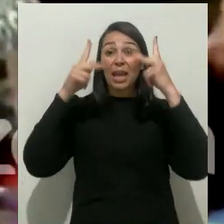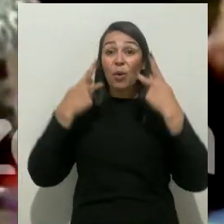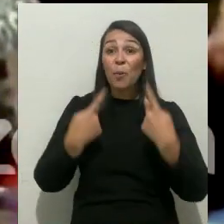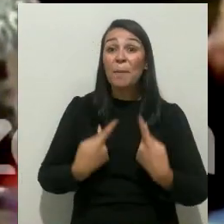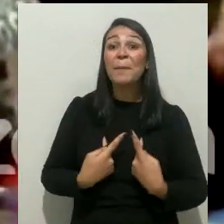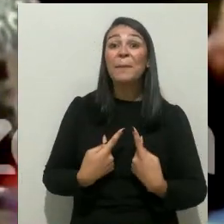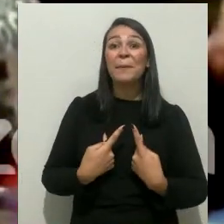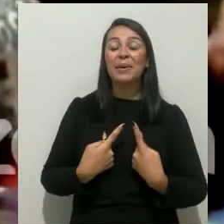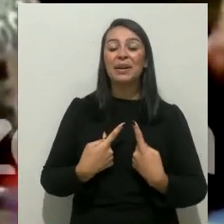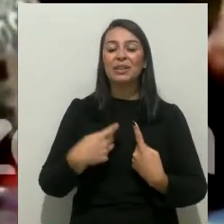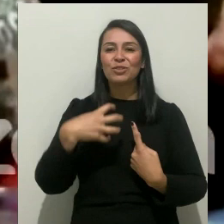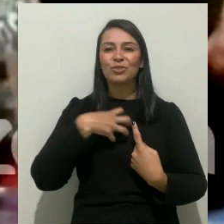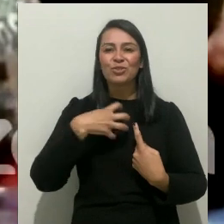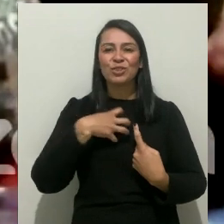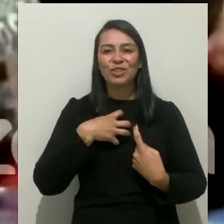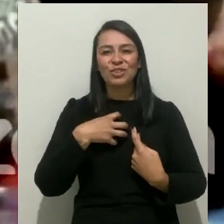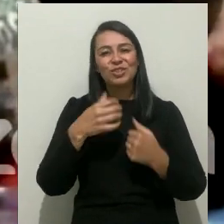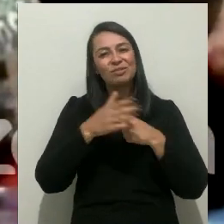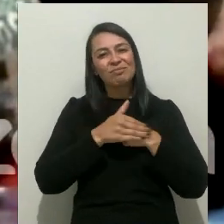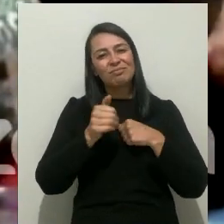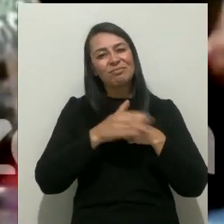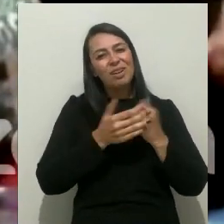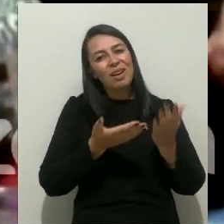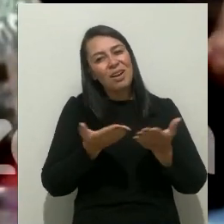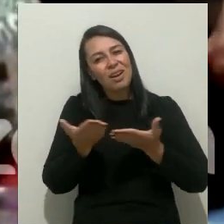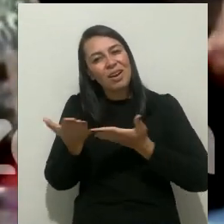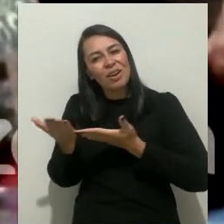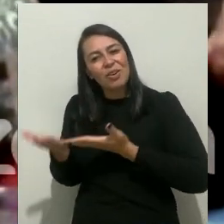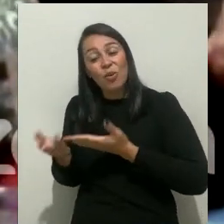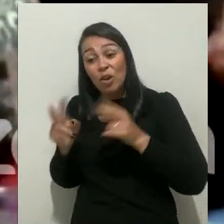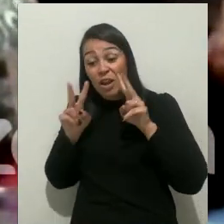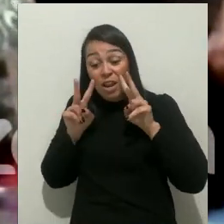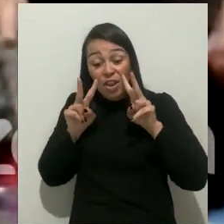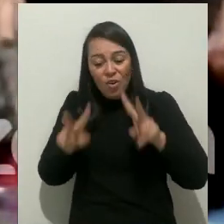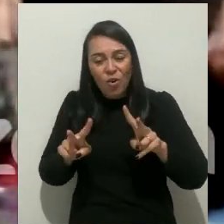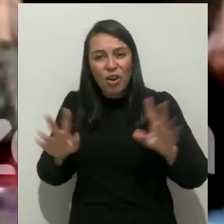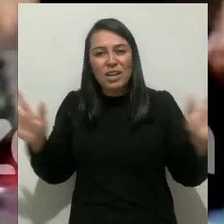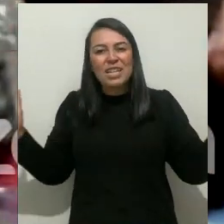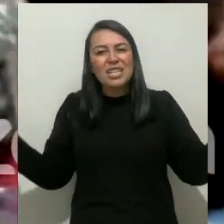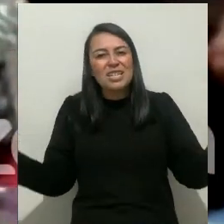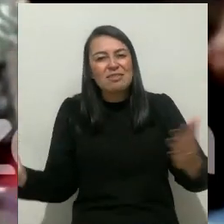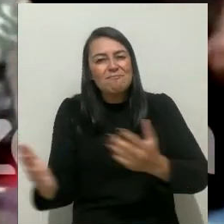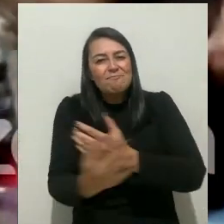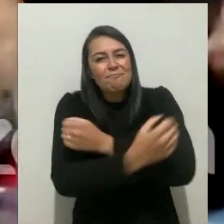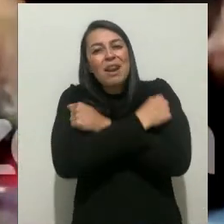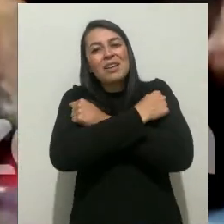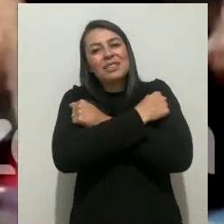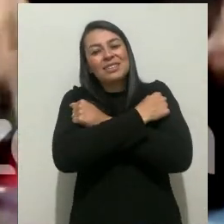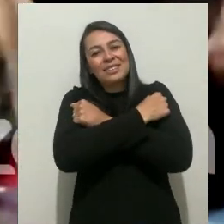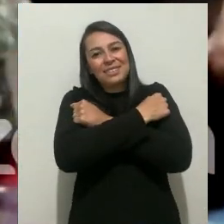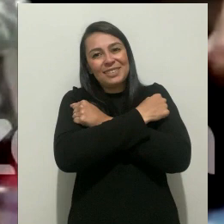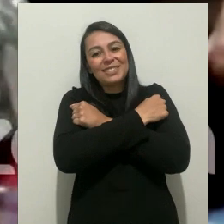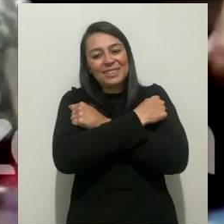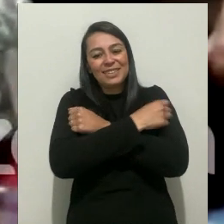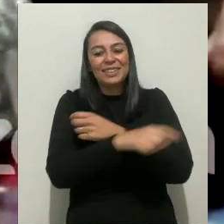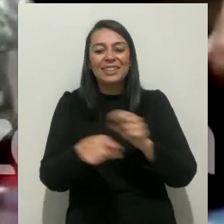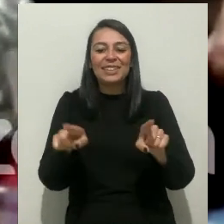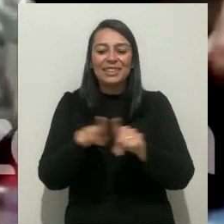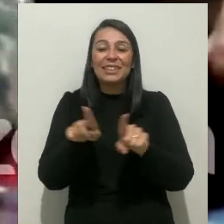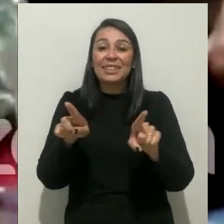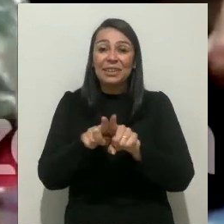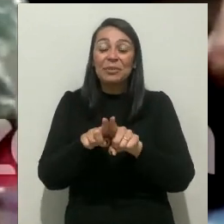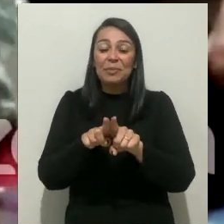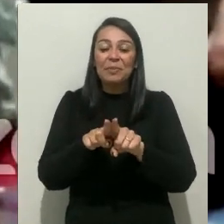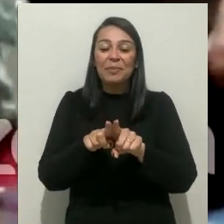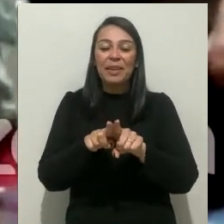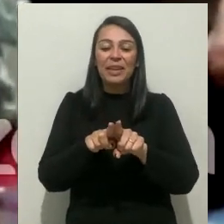no sentido que ele acolhe, ele olha e ele abraça com os braços. Não? E, ao mesmo tempo, uma vez você